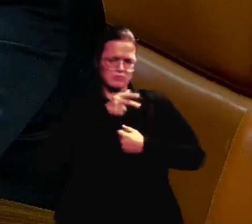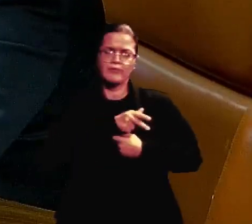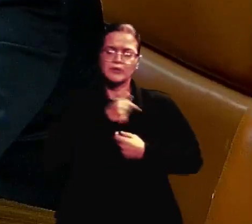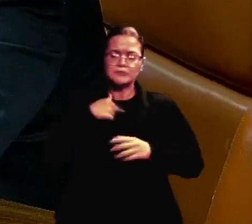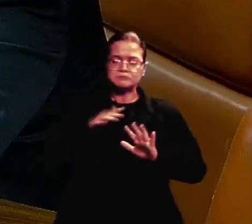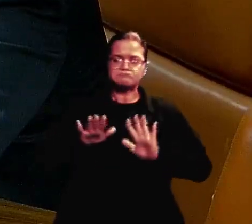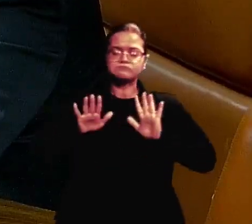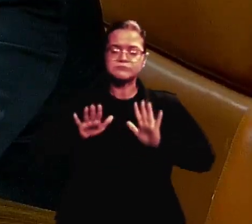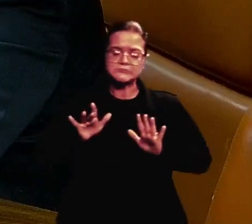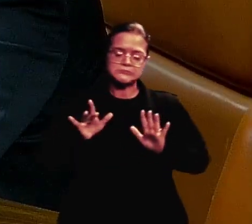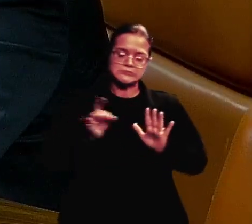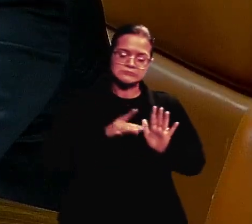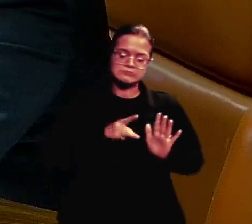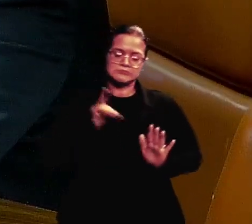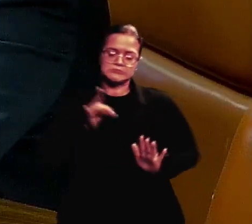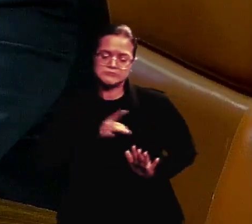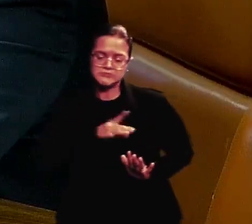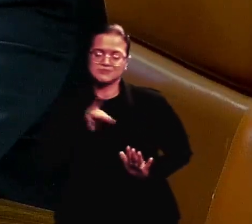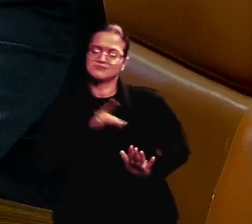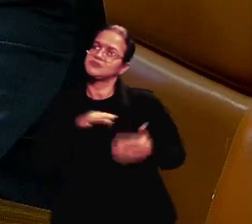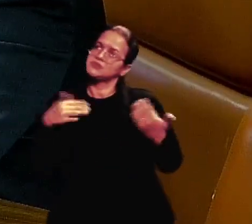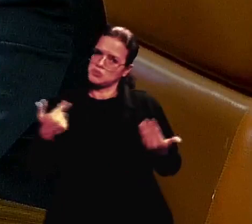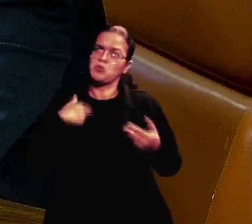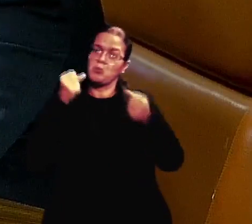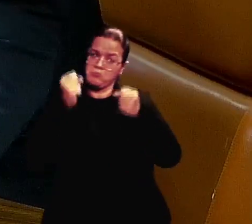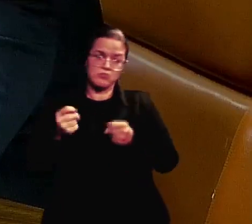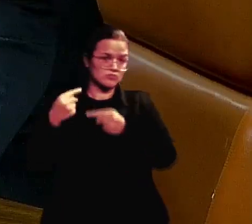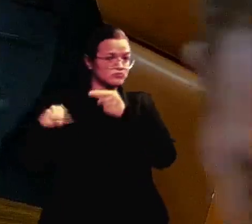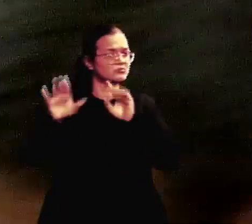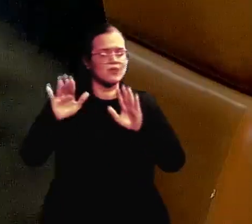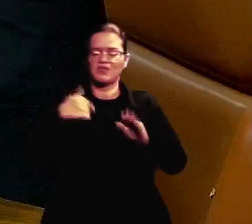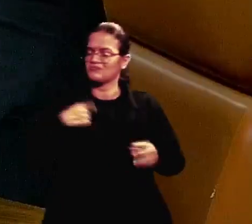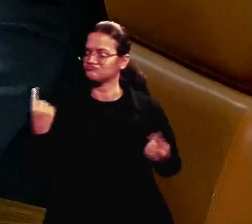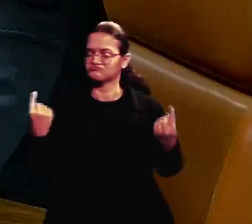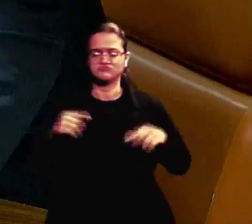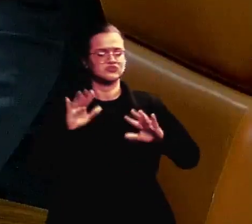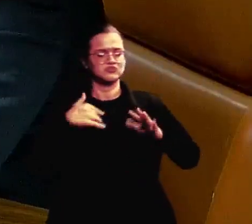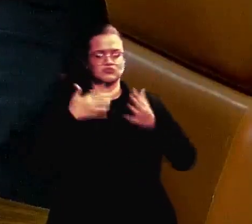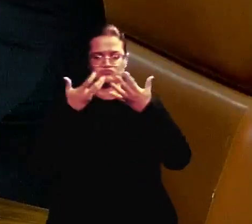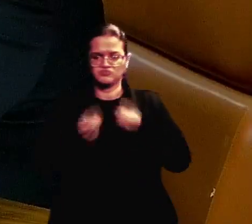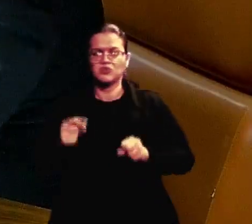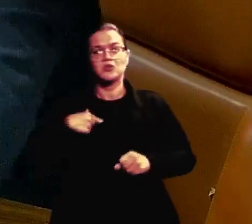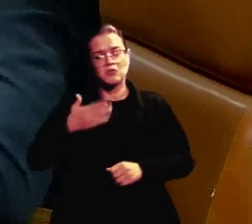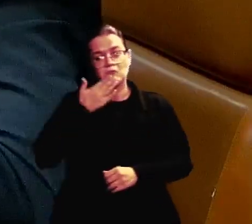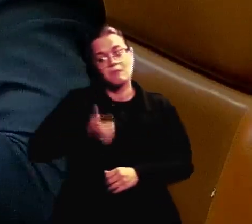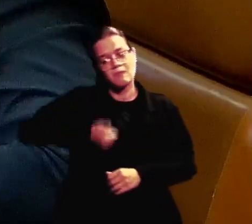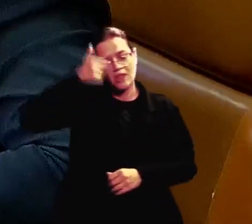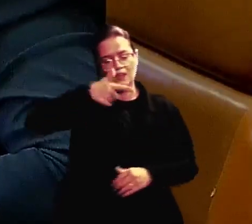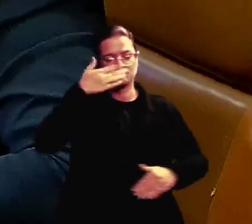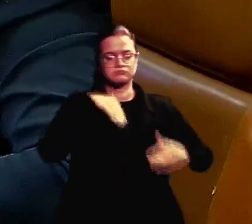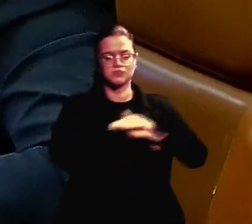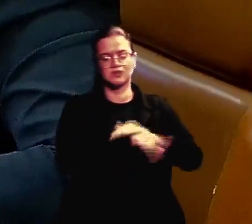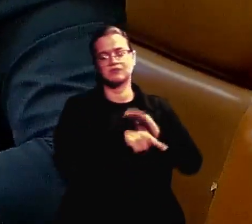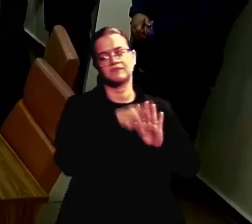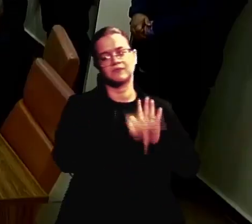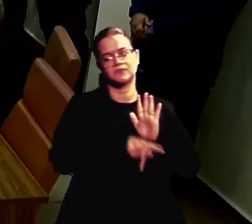ele bastante nas ações dele, vai ser muito ruim. Você pode desconcordar, Azulinha, mas eu sou contra. Eu estou com você, Bruno, eu prefiro arquivar isso